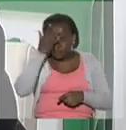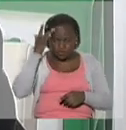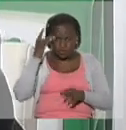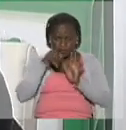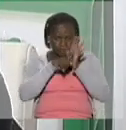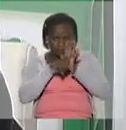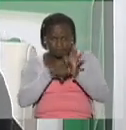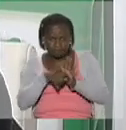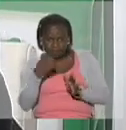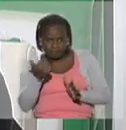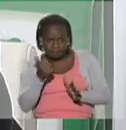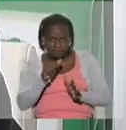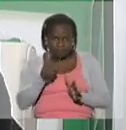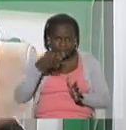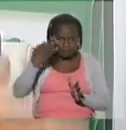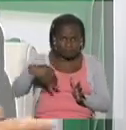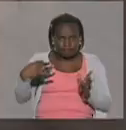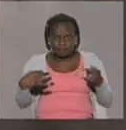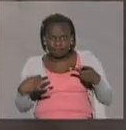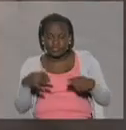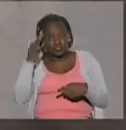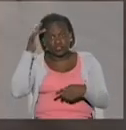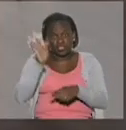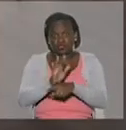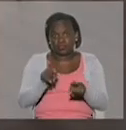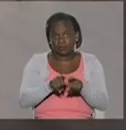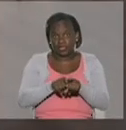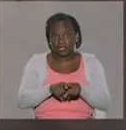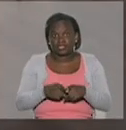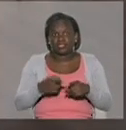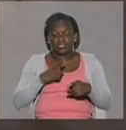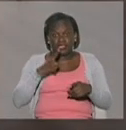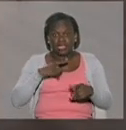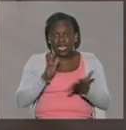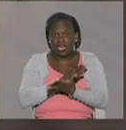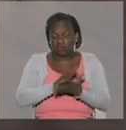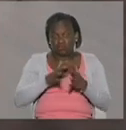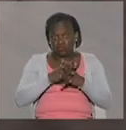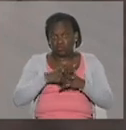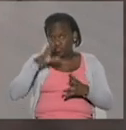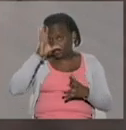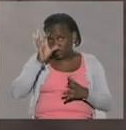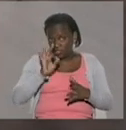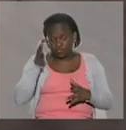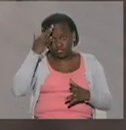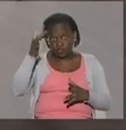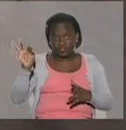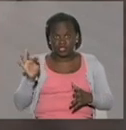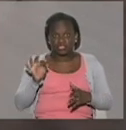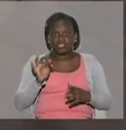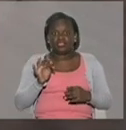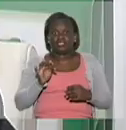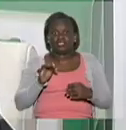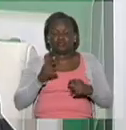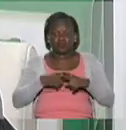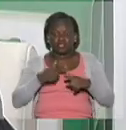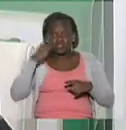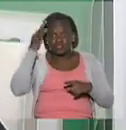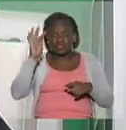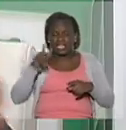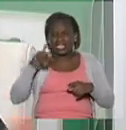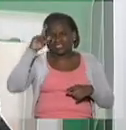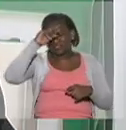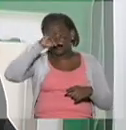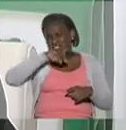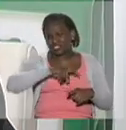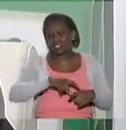gerar seres críticos, né? Que é o que a filosofia faz. Na verdade, existe também uma má interpretação do que é filosofia. Filosofia é